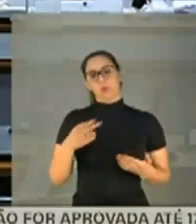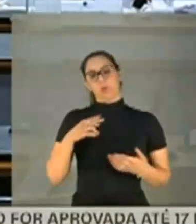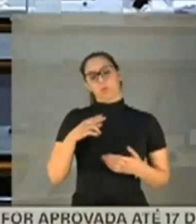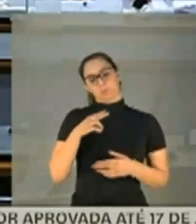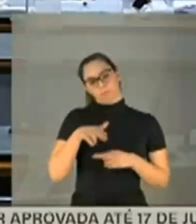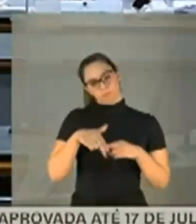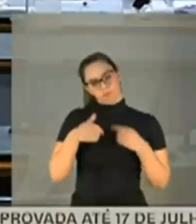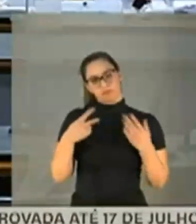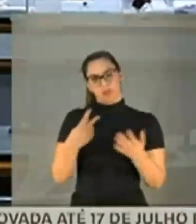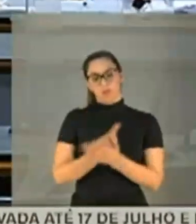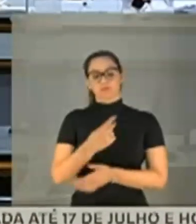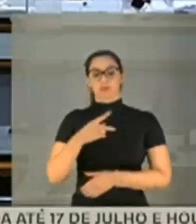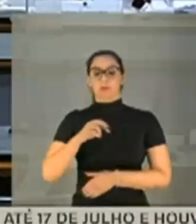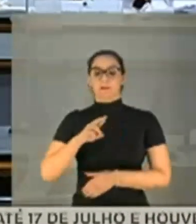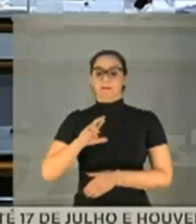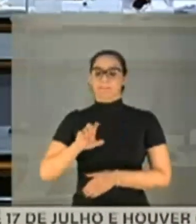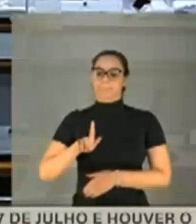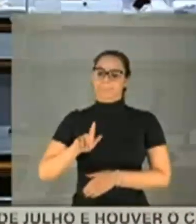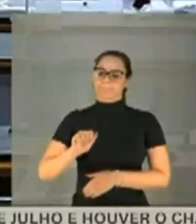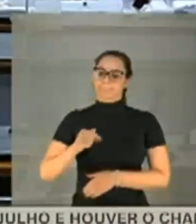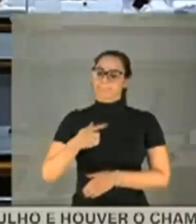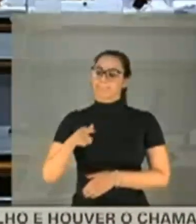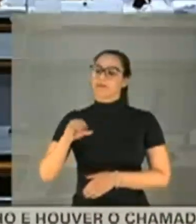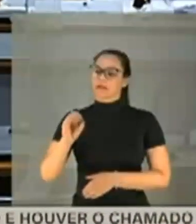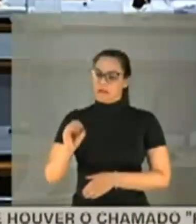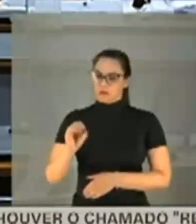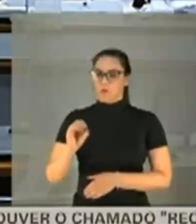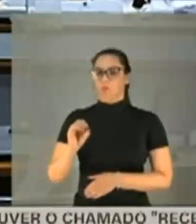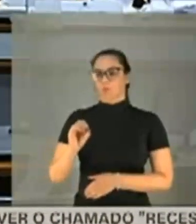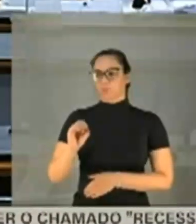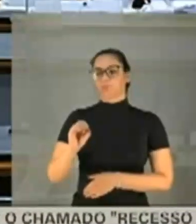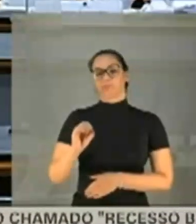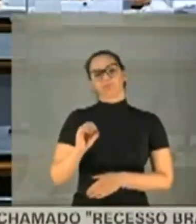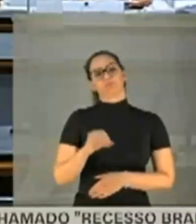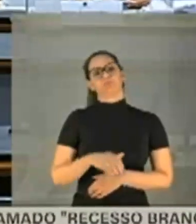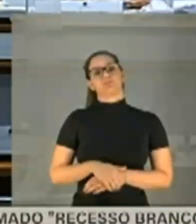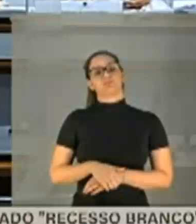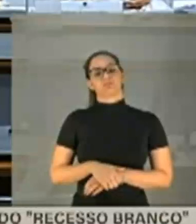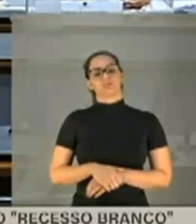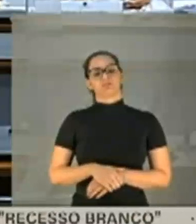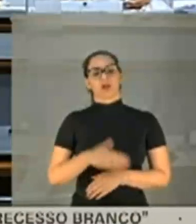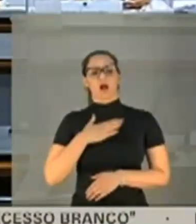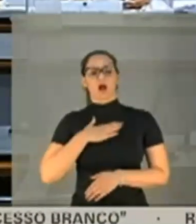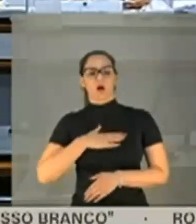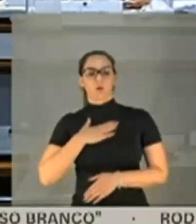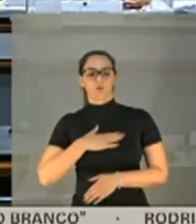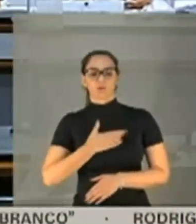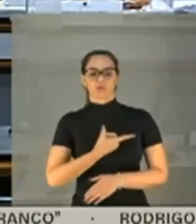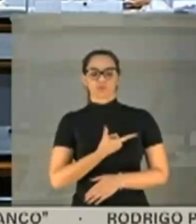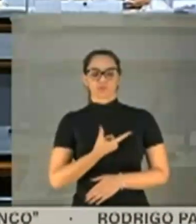foi realizado em... Quem era o ministro? Agosto de 20?